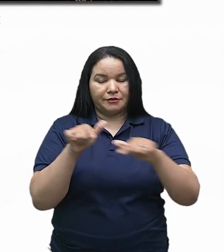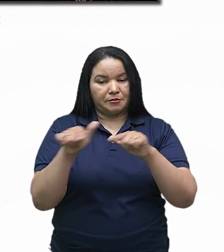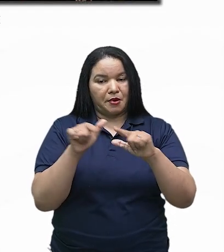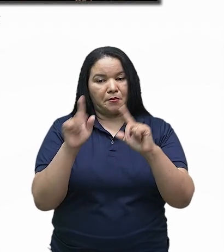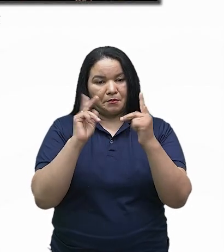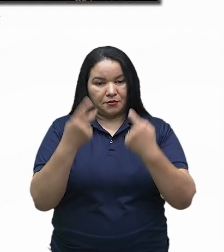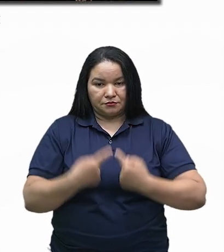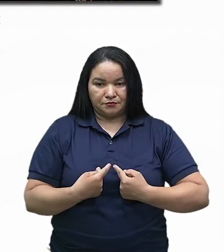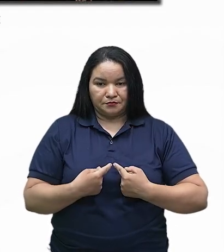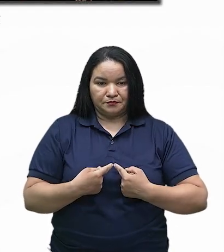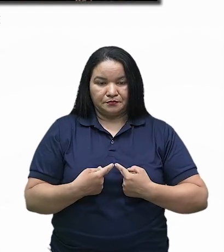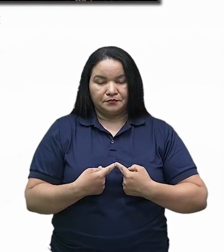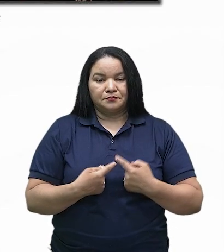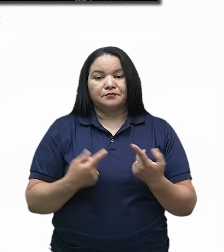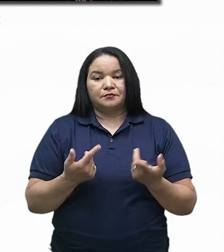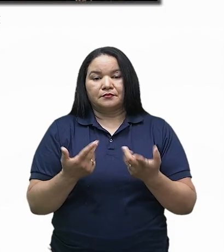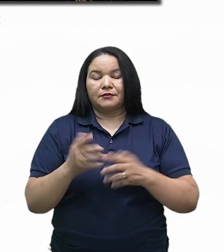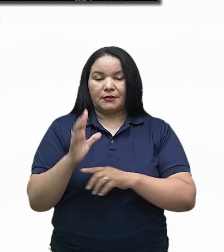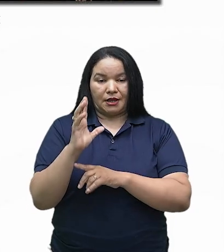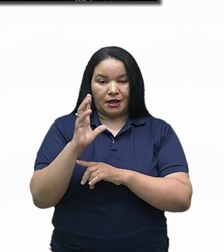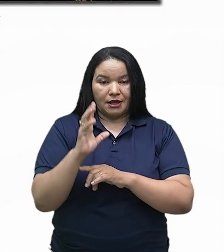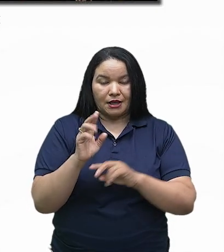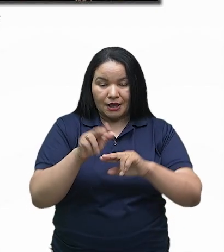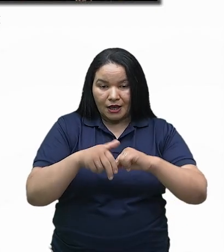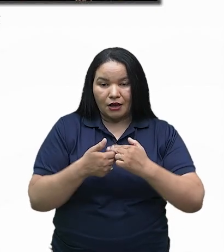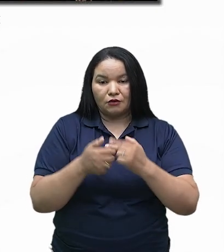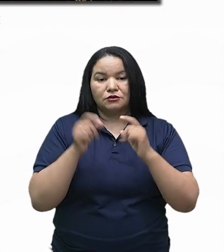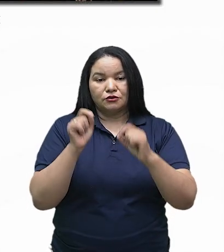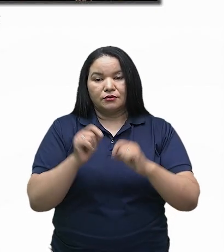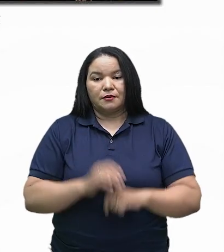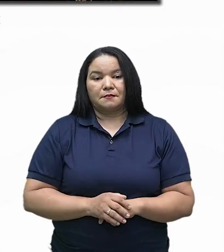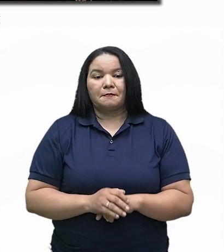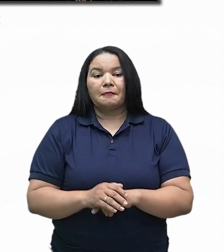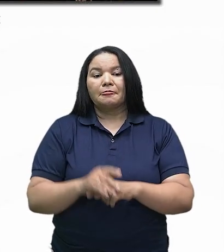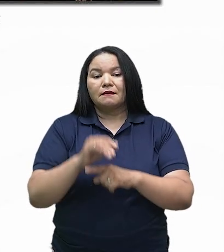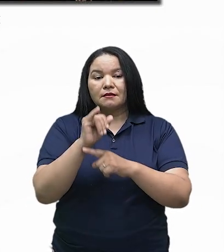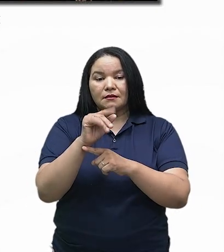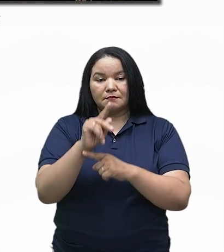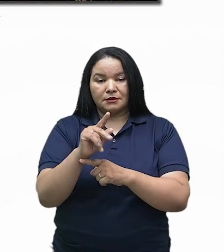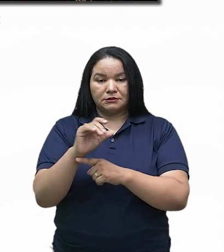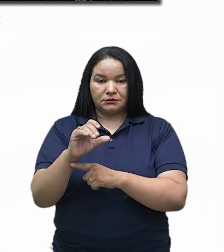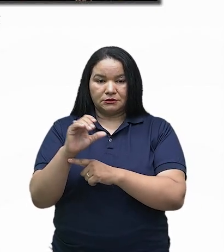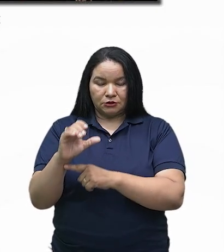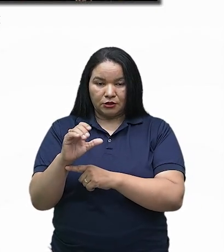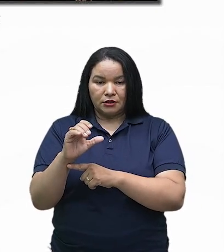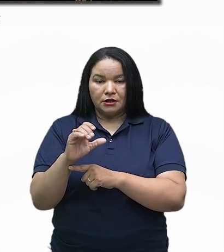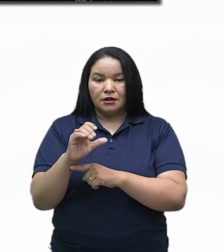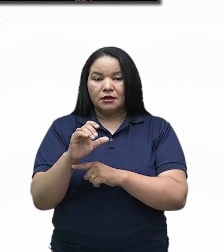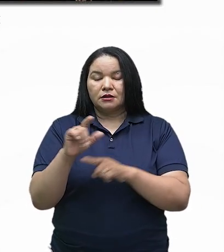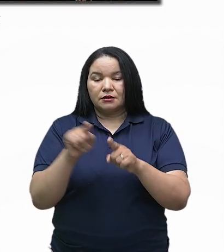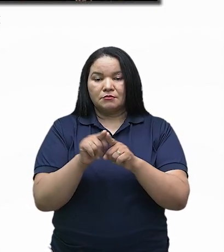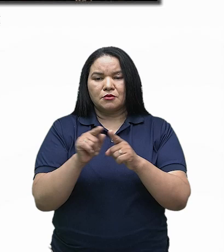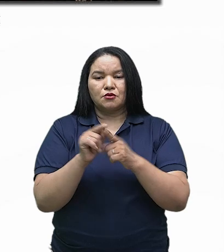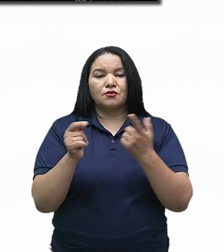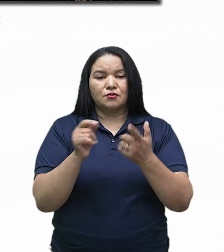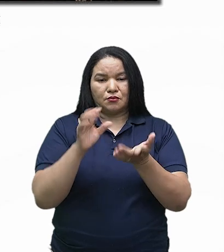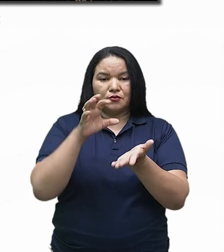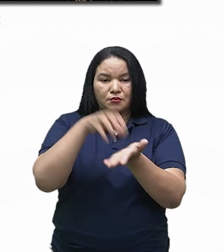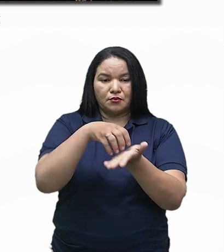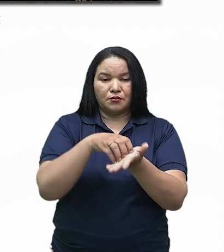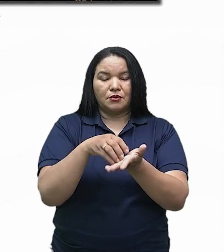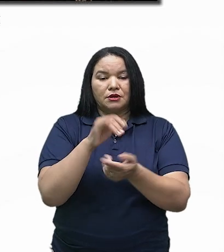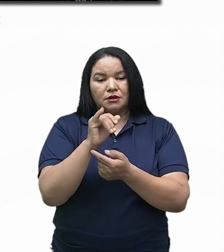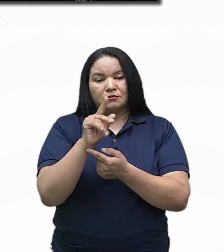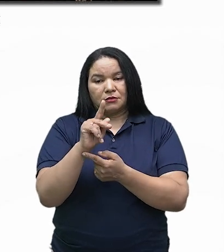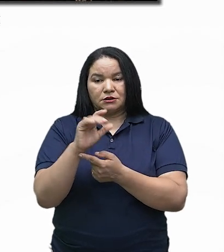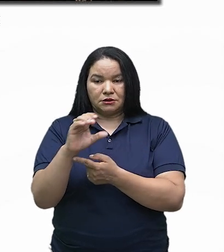Com relação a essas três causas, o que nós temos é que o painel intergovernamental de mudanças climáticas, o